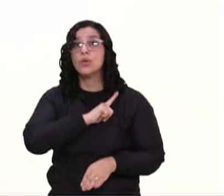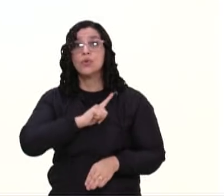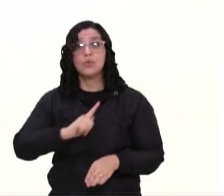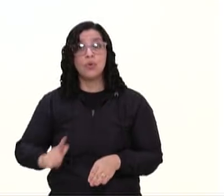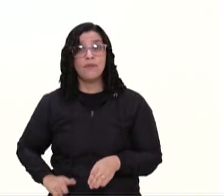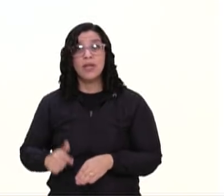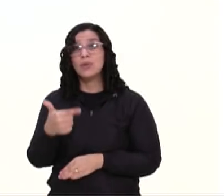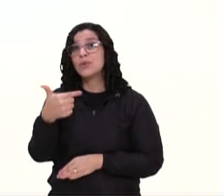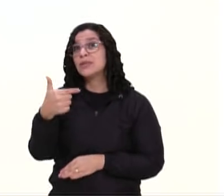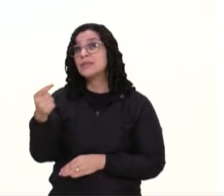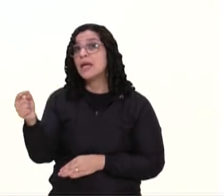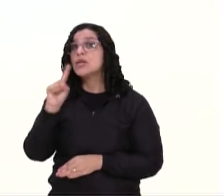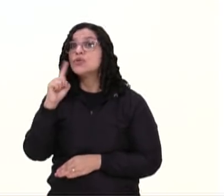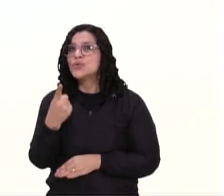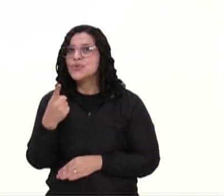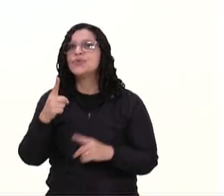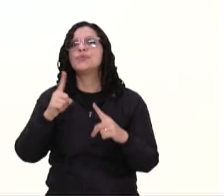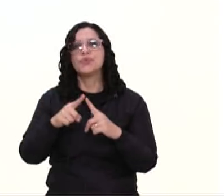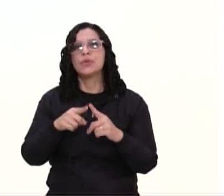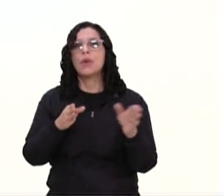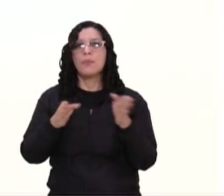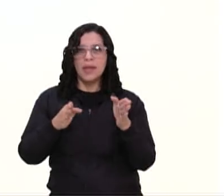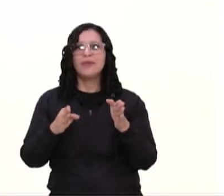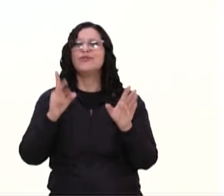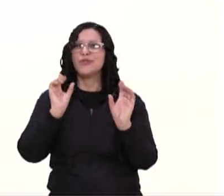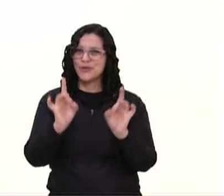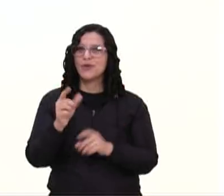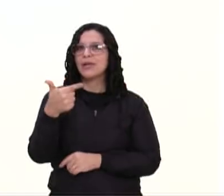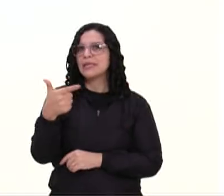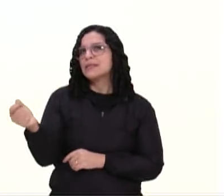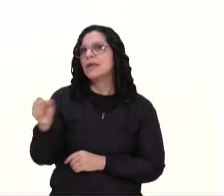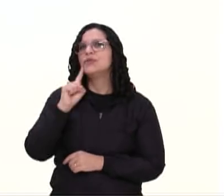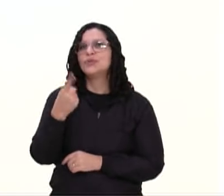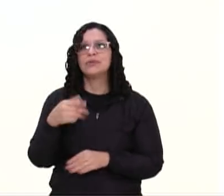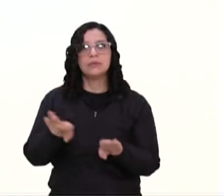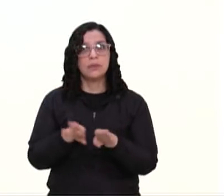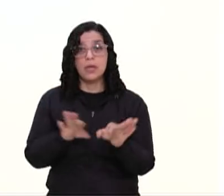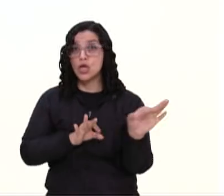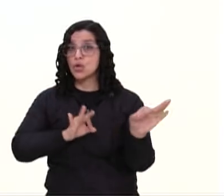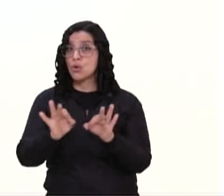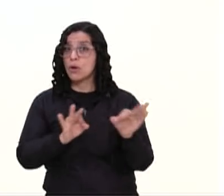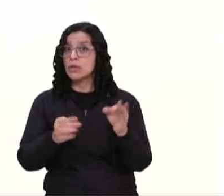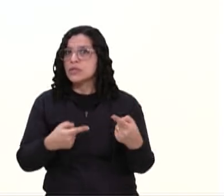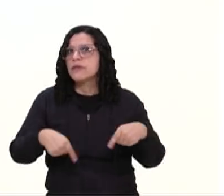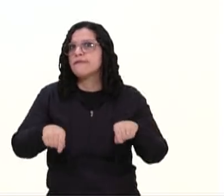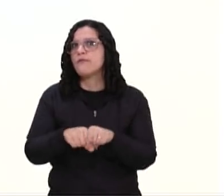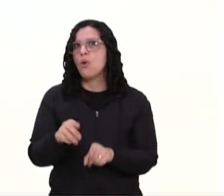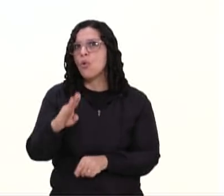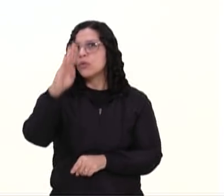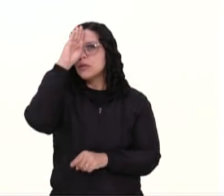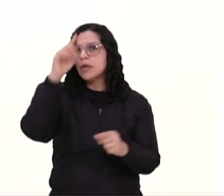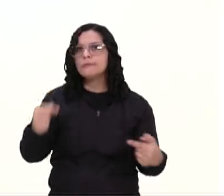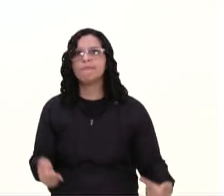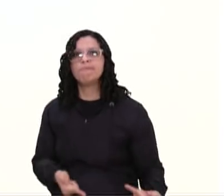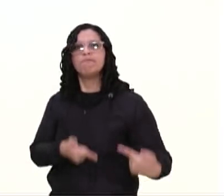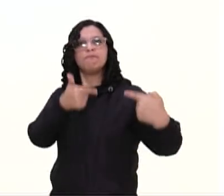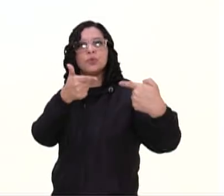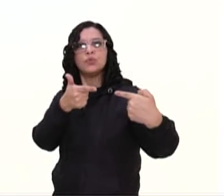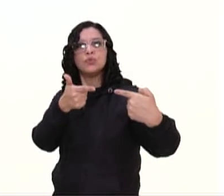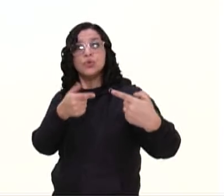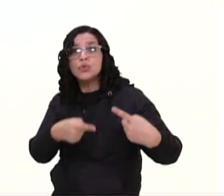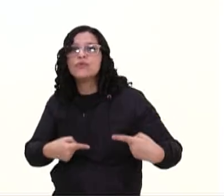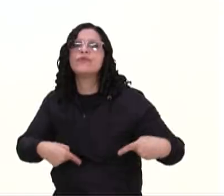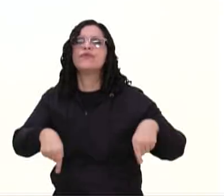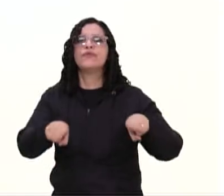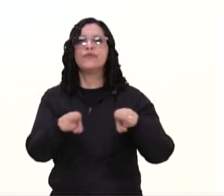dos 100 dias, justamente por ter durado apenas isso. E lá ele organiza o exército e vai enfrentar de novo a